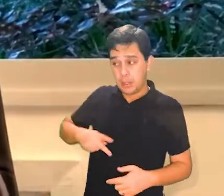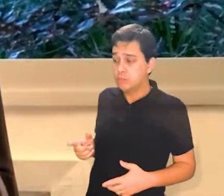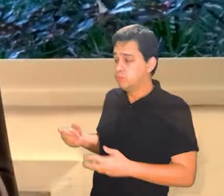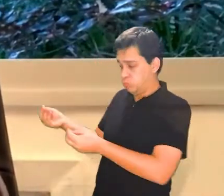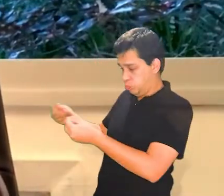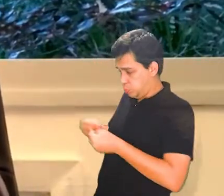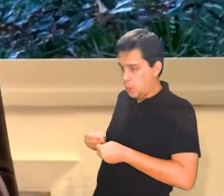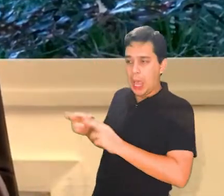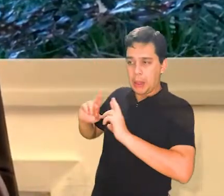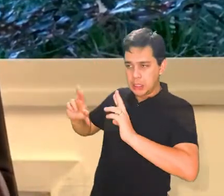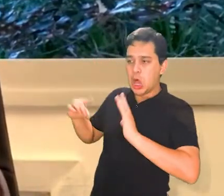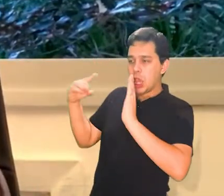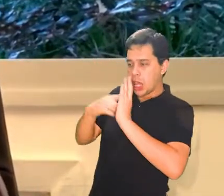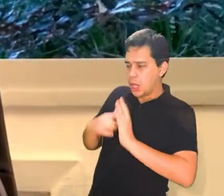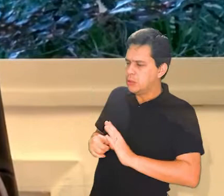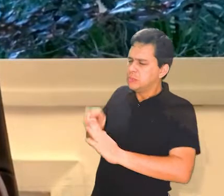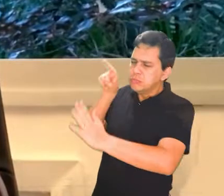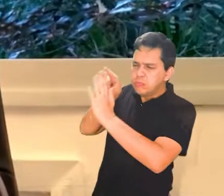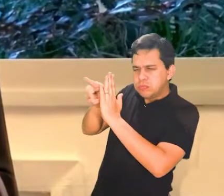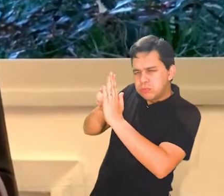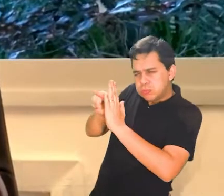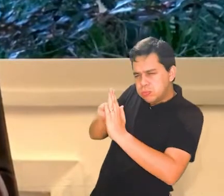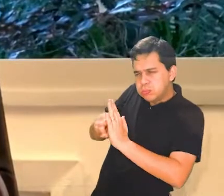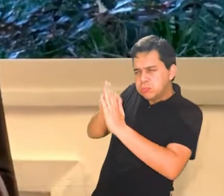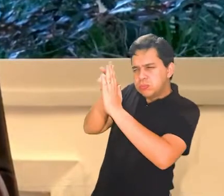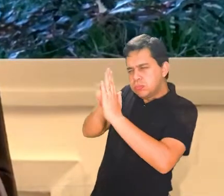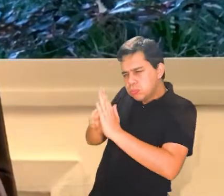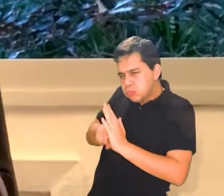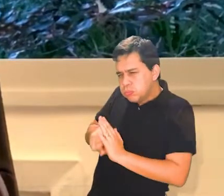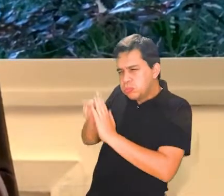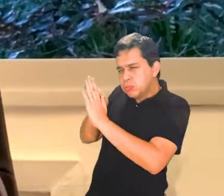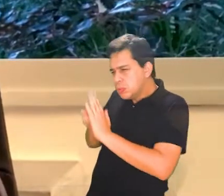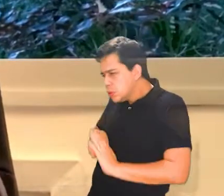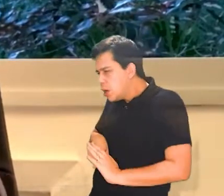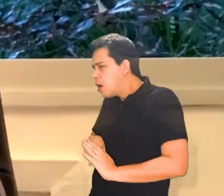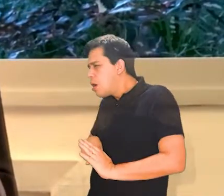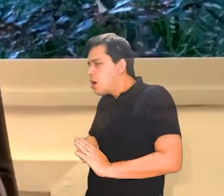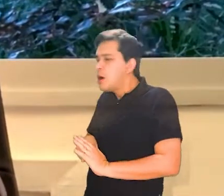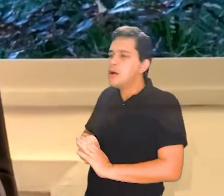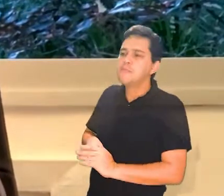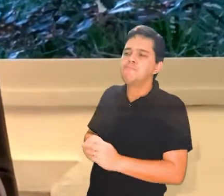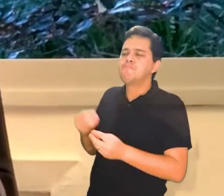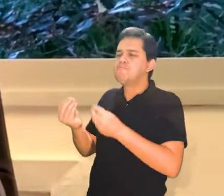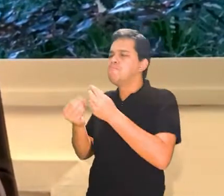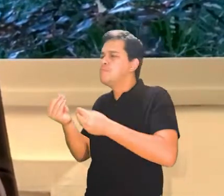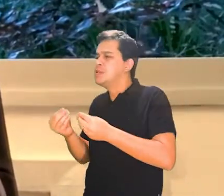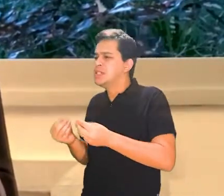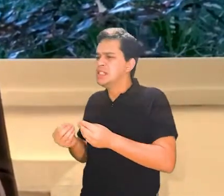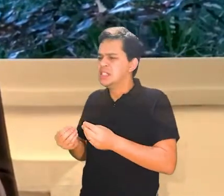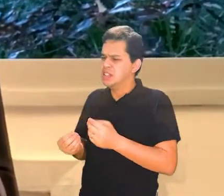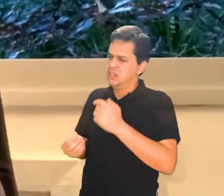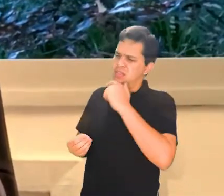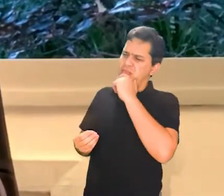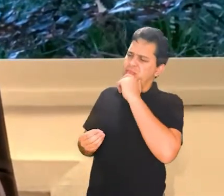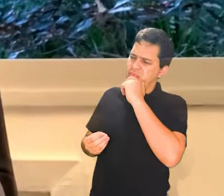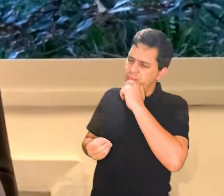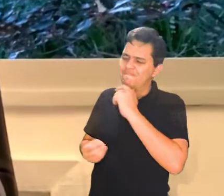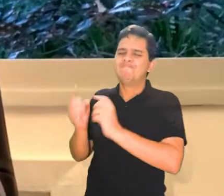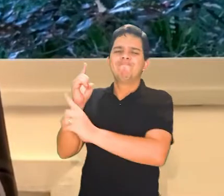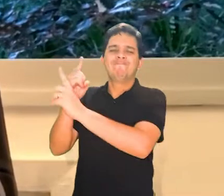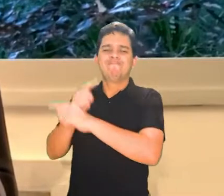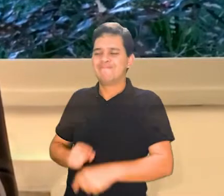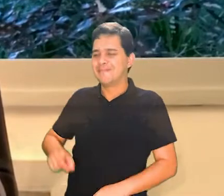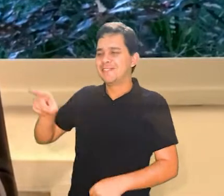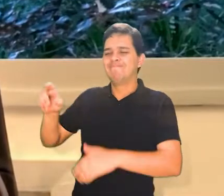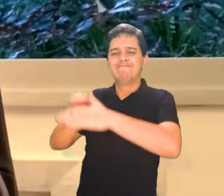verificando que, na verdade, a política de reembolso da empresa estava completamente